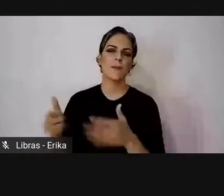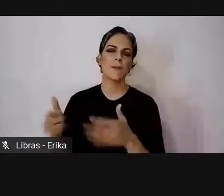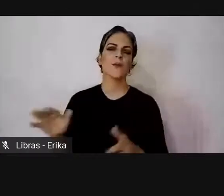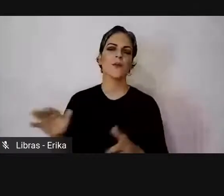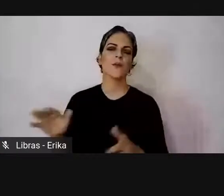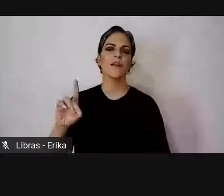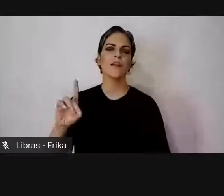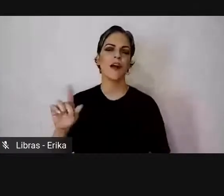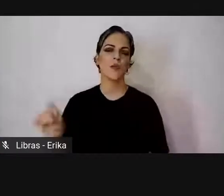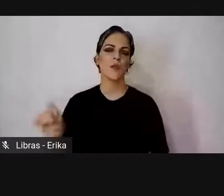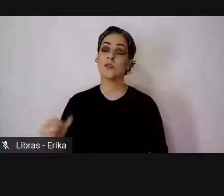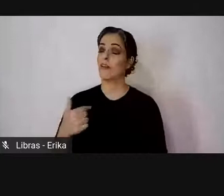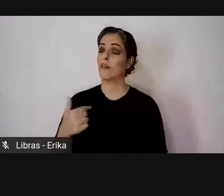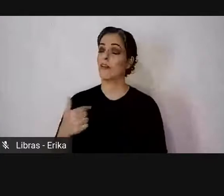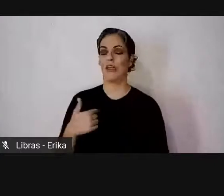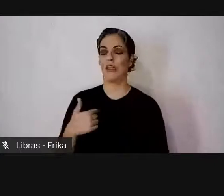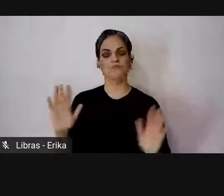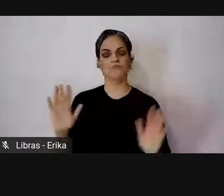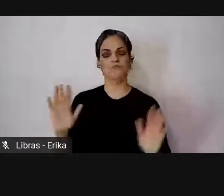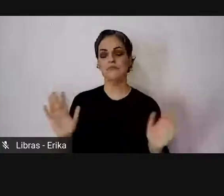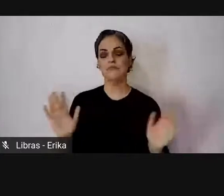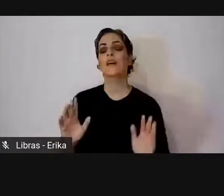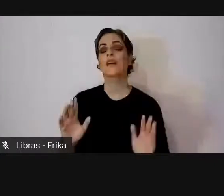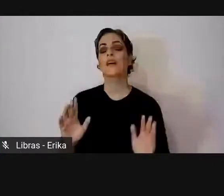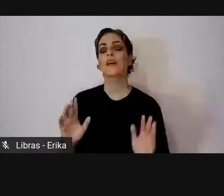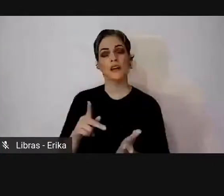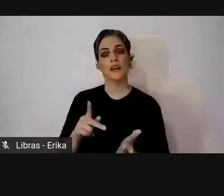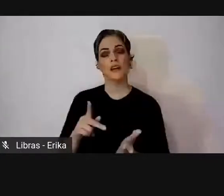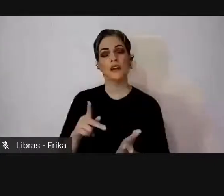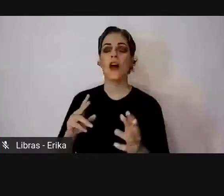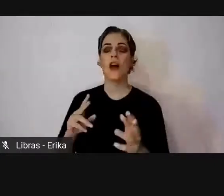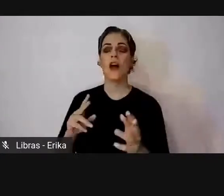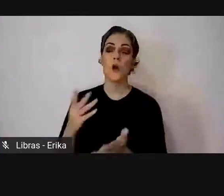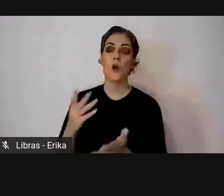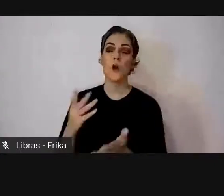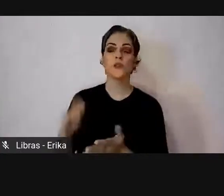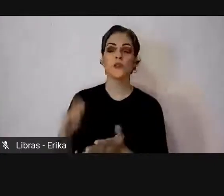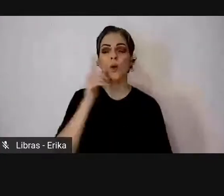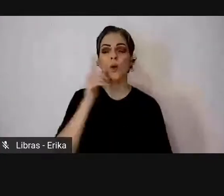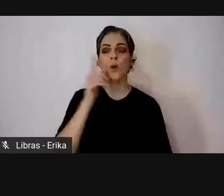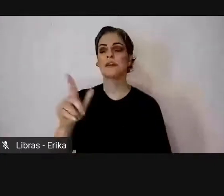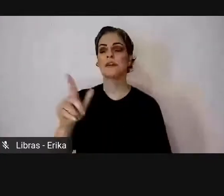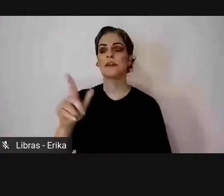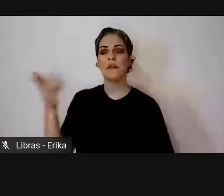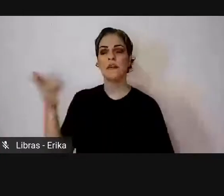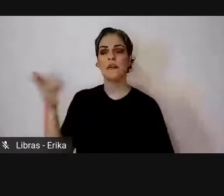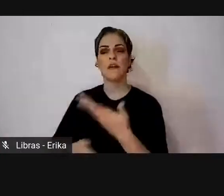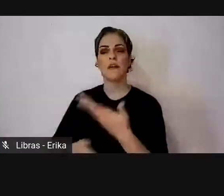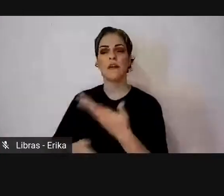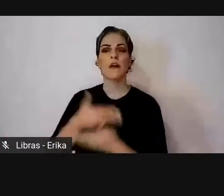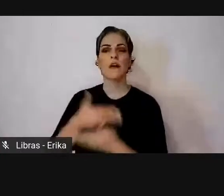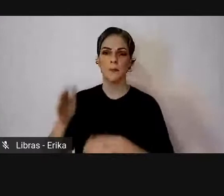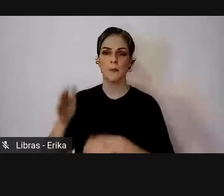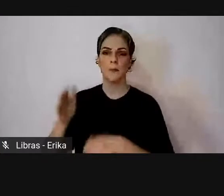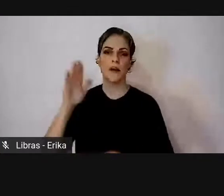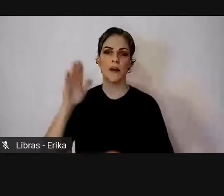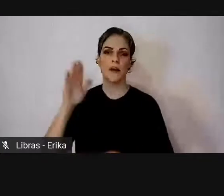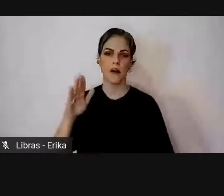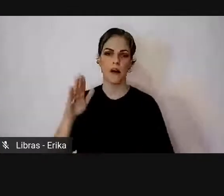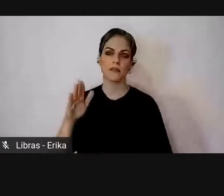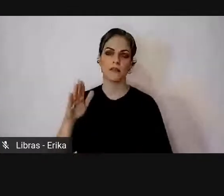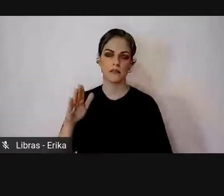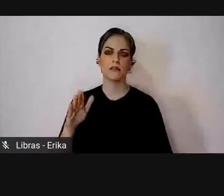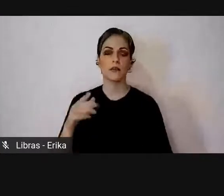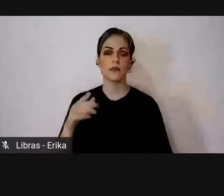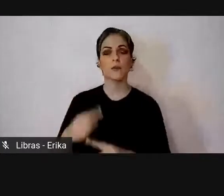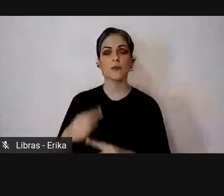a relacionar mais com a área de dados abertos, porque eles tinham muitas dúvidas, e às vezes